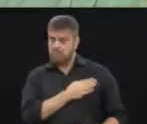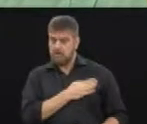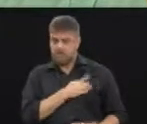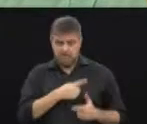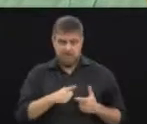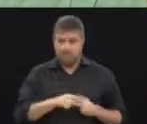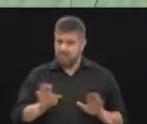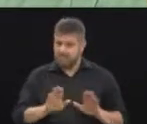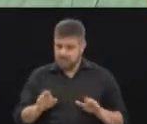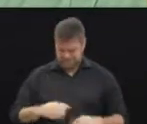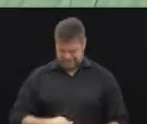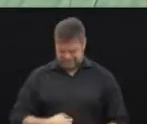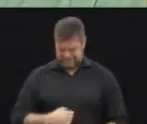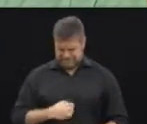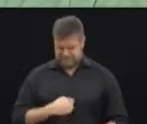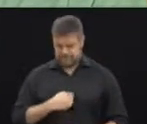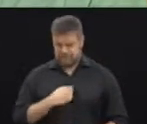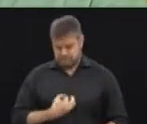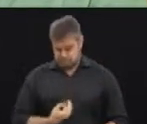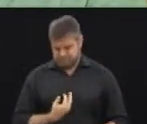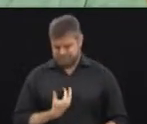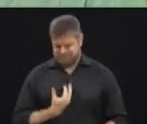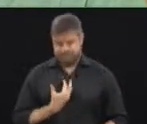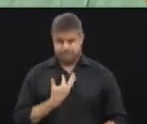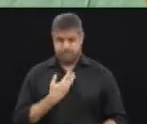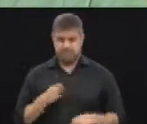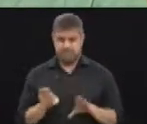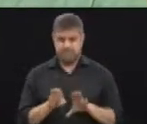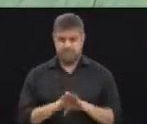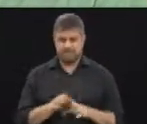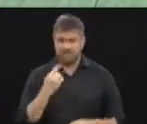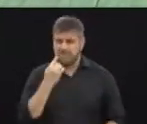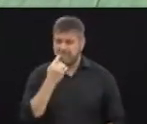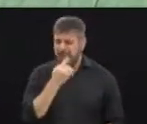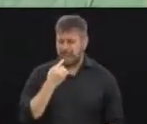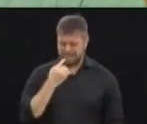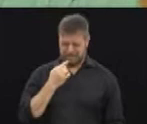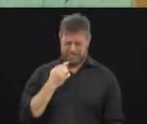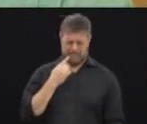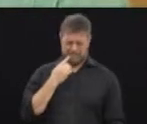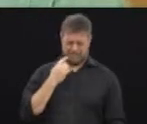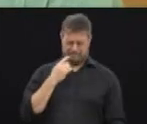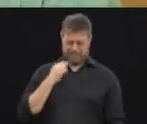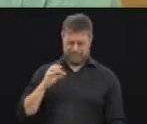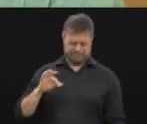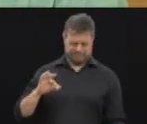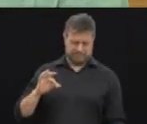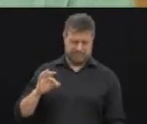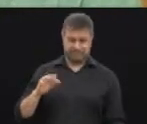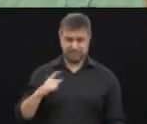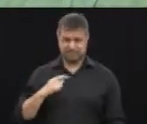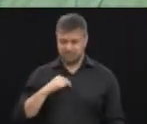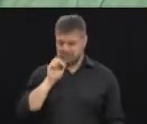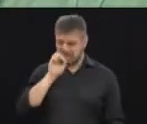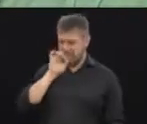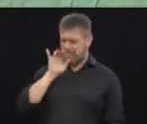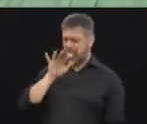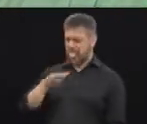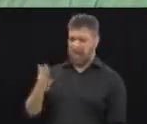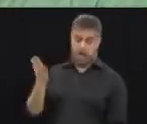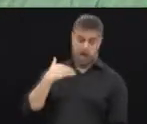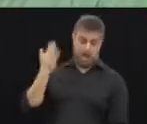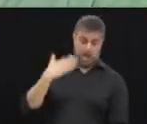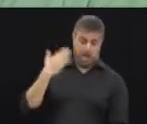por esse refluxo gastroesofágico, a sensação de boca amarga ou a sensação de mau hálito, halitose, tudo